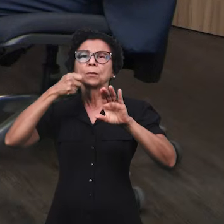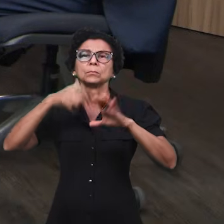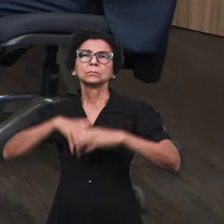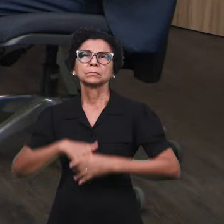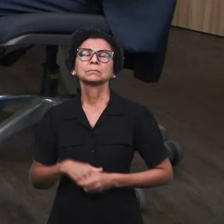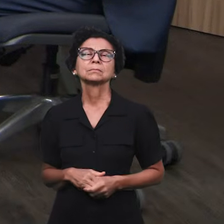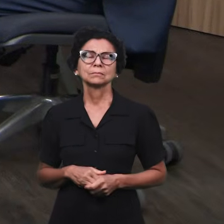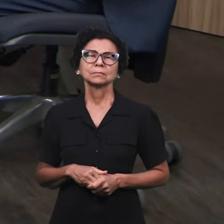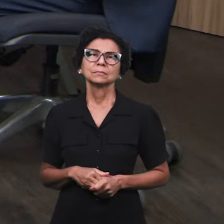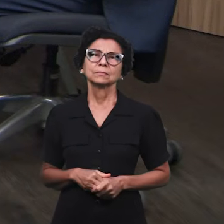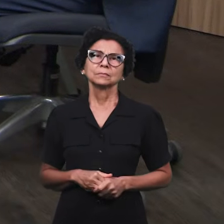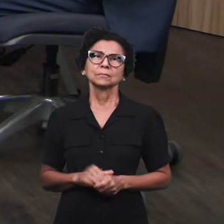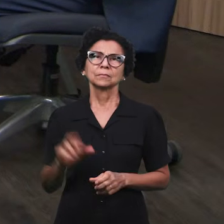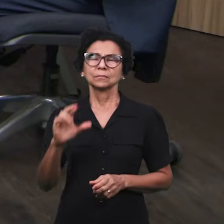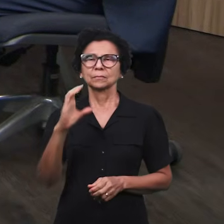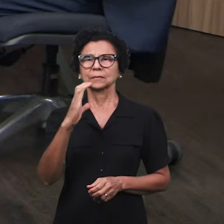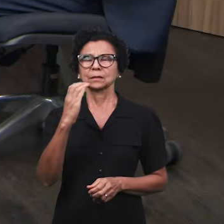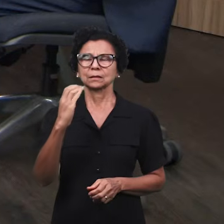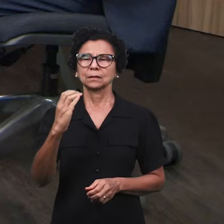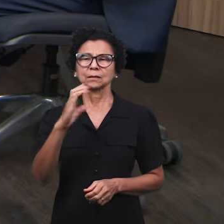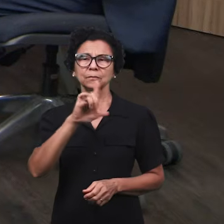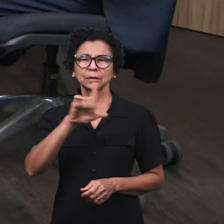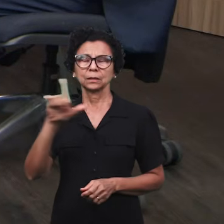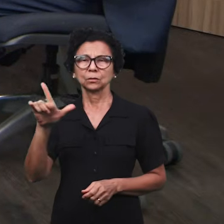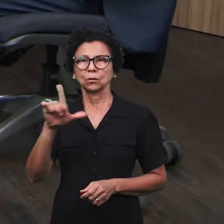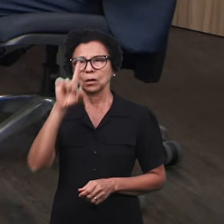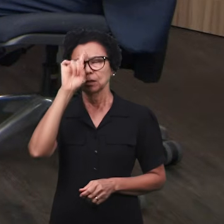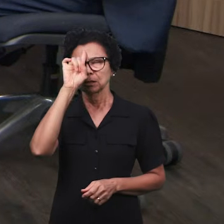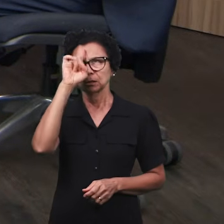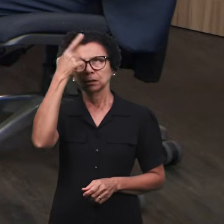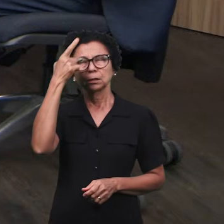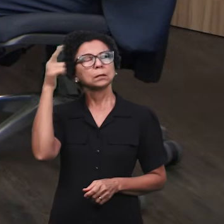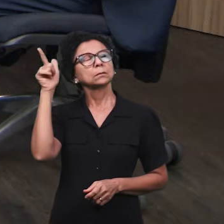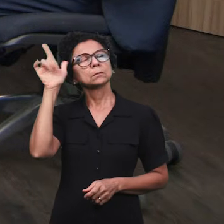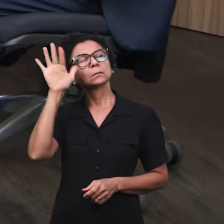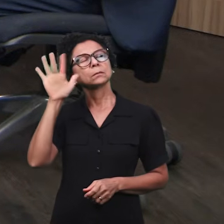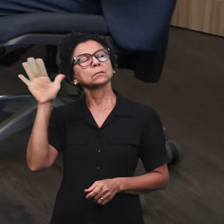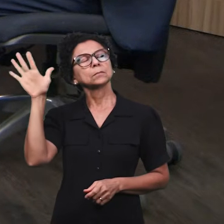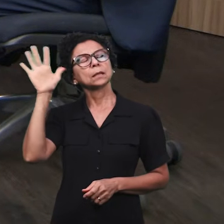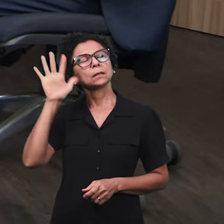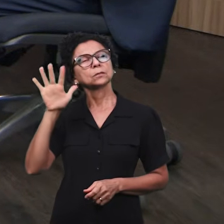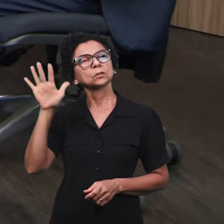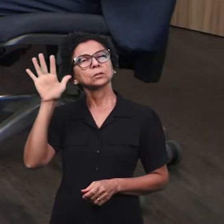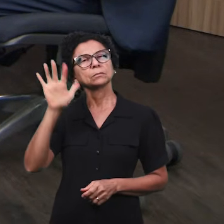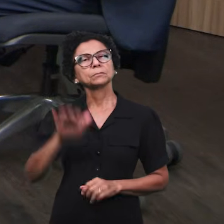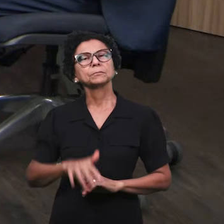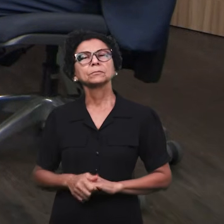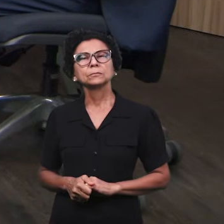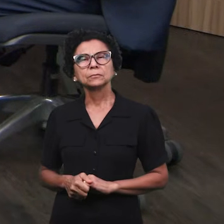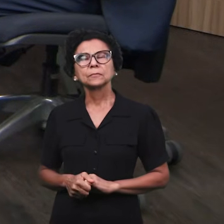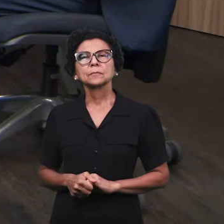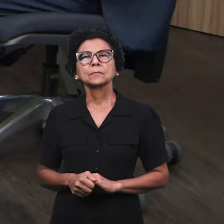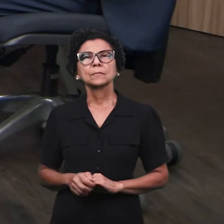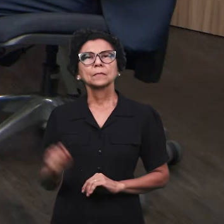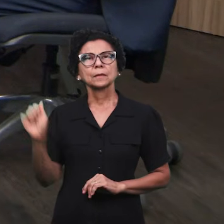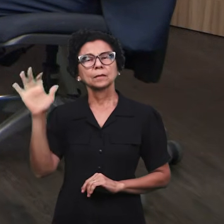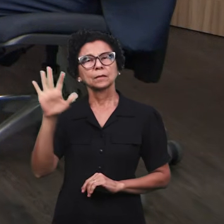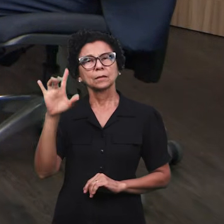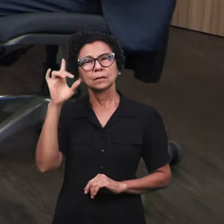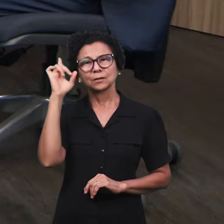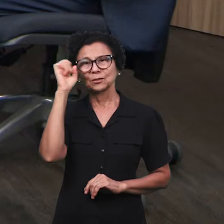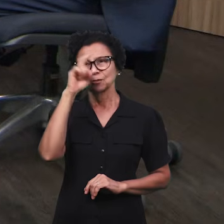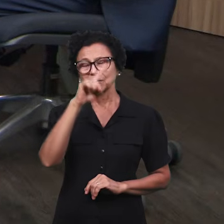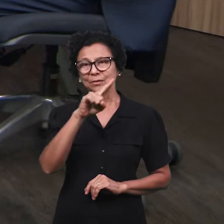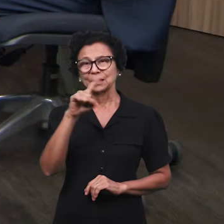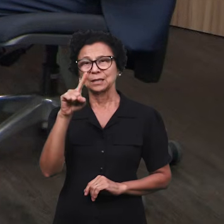melhor forma possível. Os classificadores é ótimo, porque é criar uma imagem ali visualmente. O mais difícil é